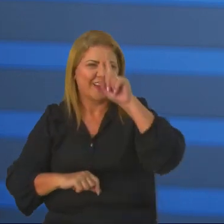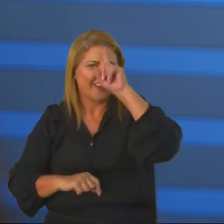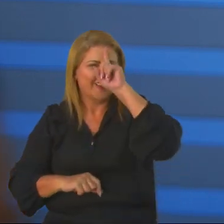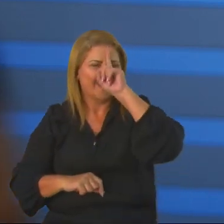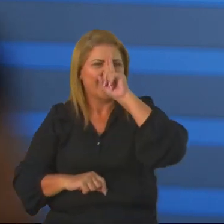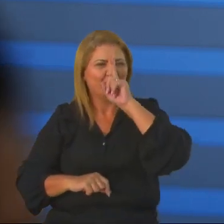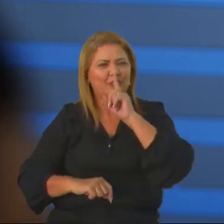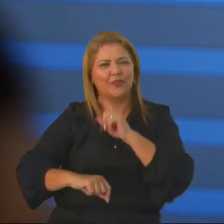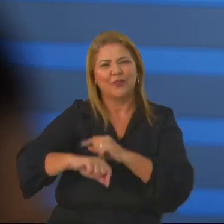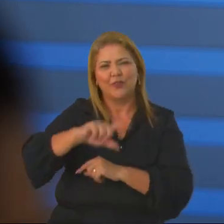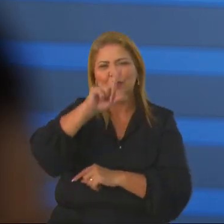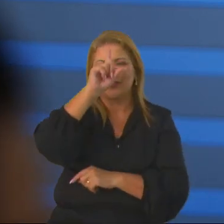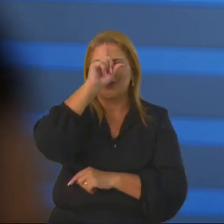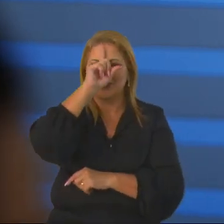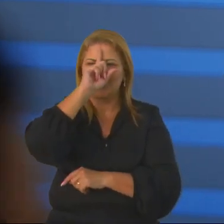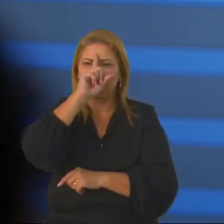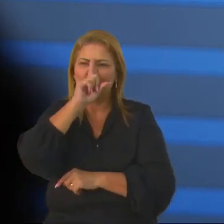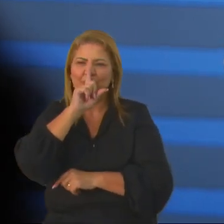amarelo.